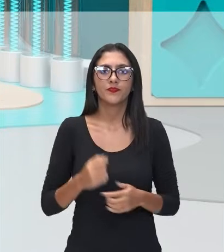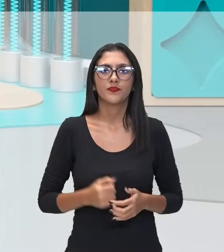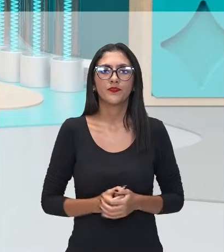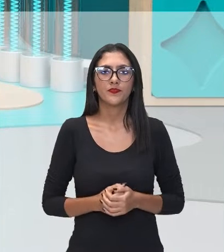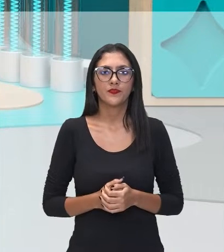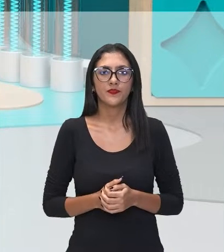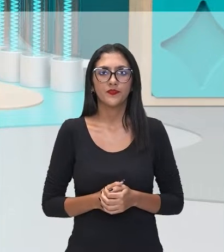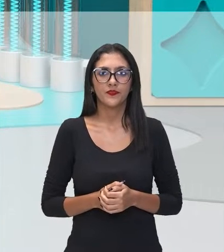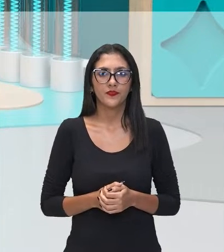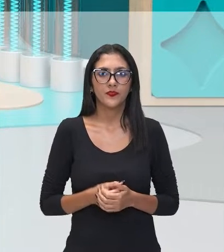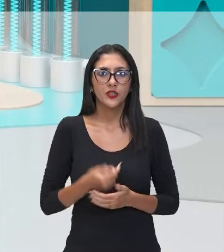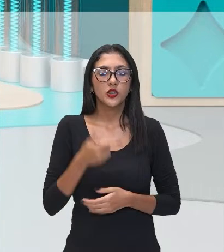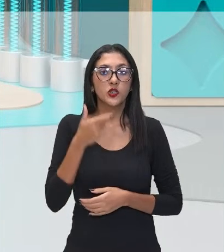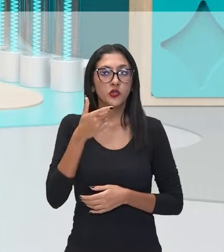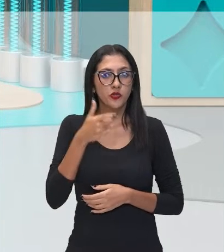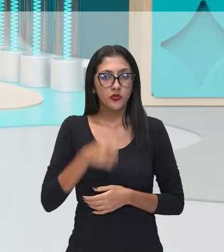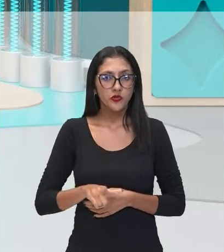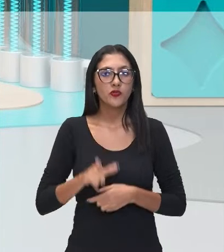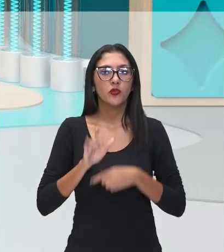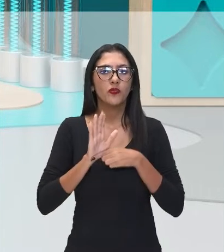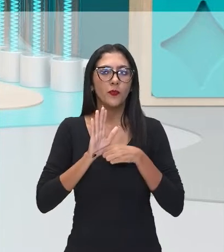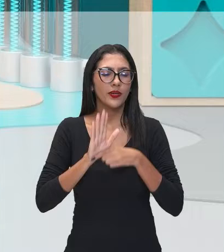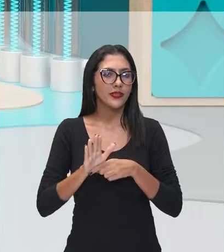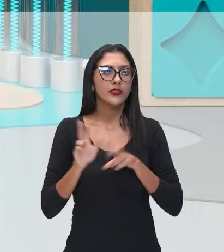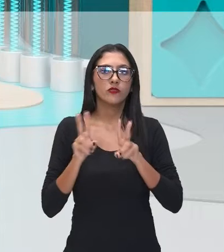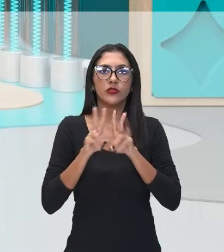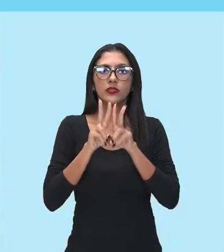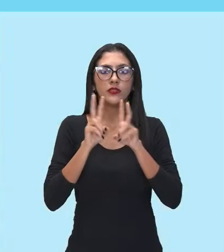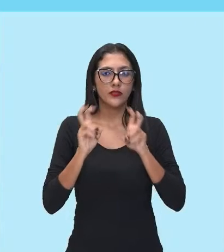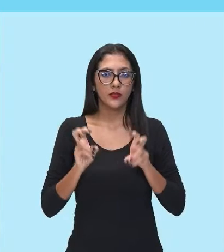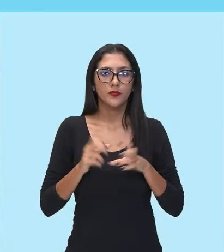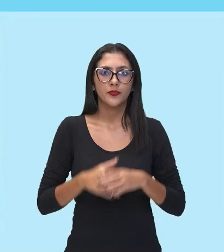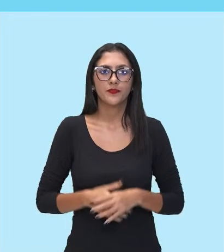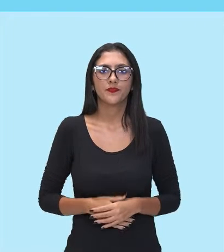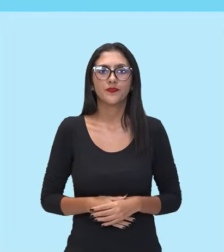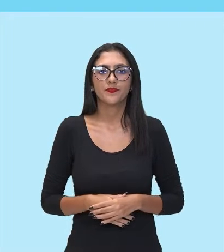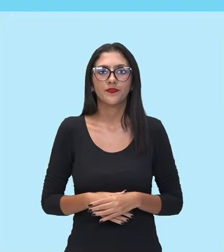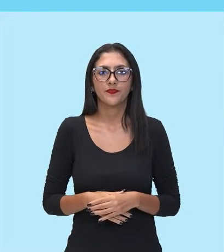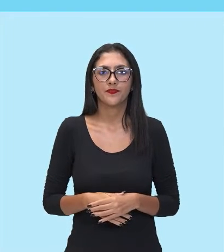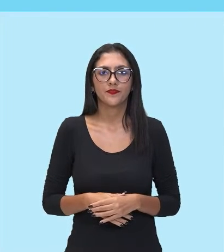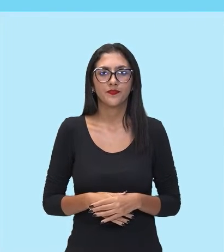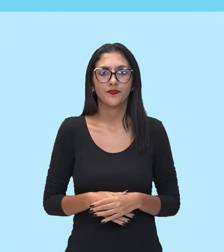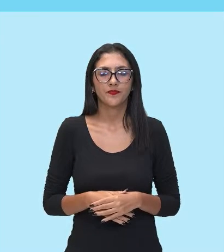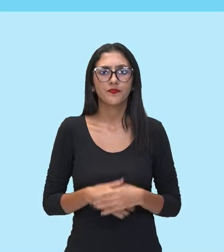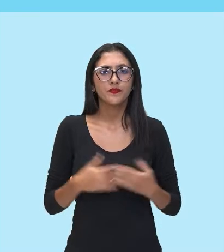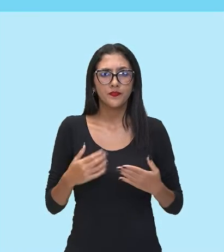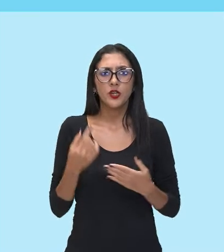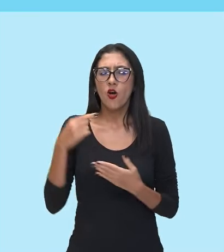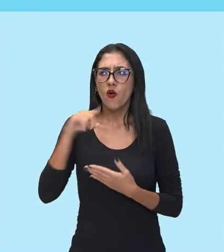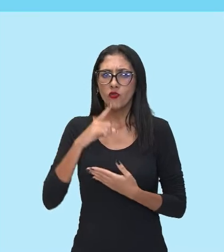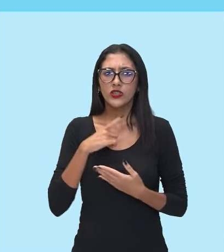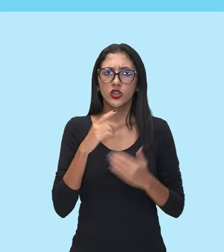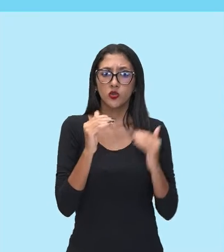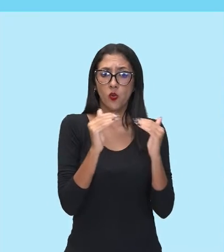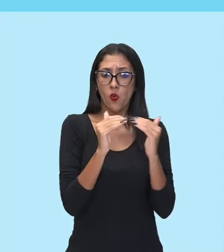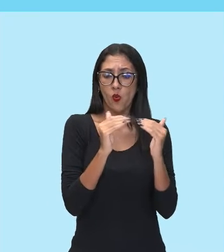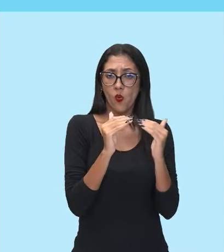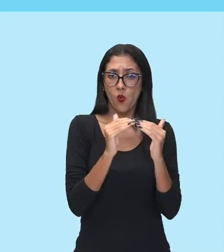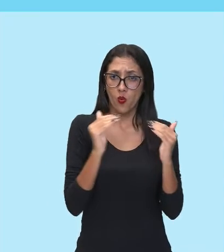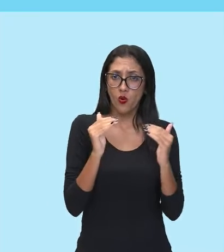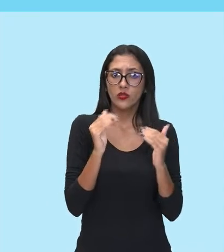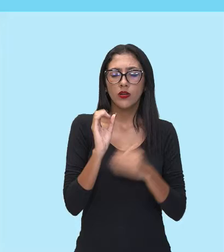vez apresentando aí o nosso questionamento, vamos lá? Você é contra ou